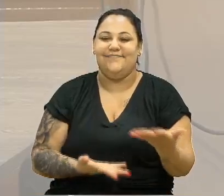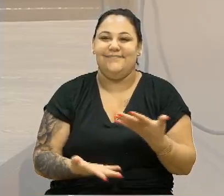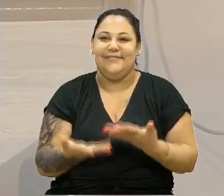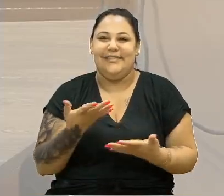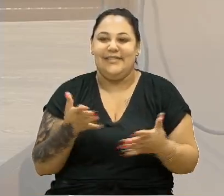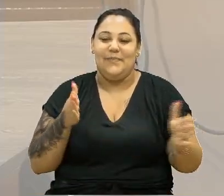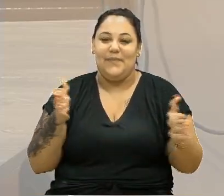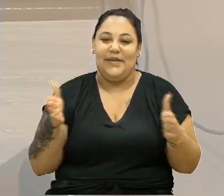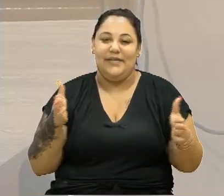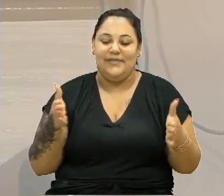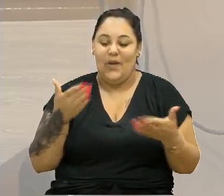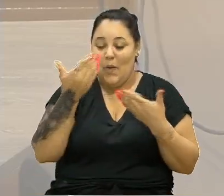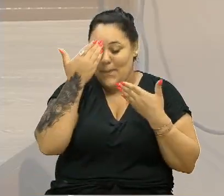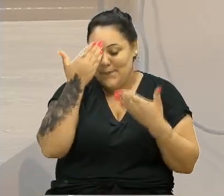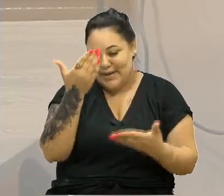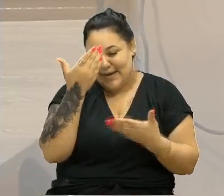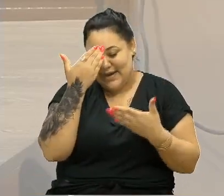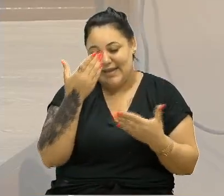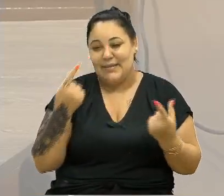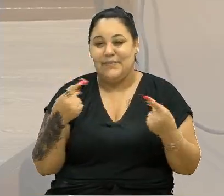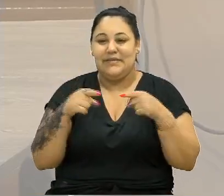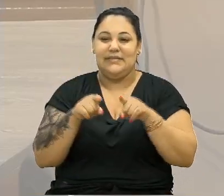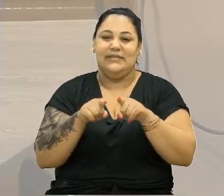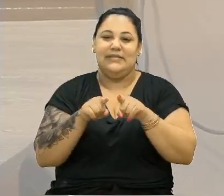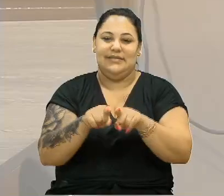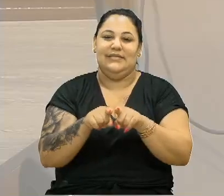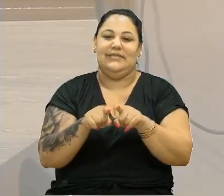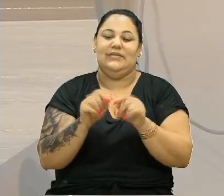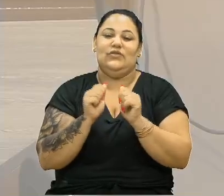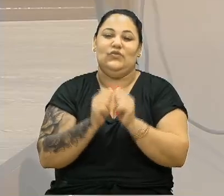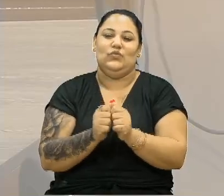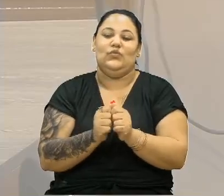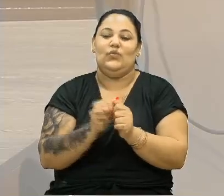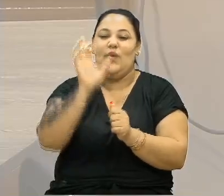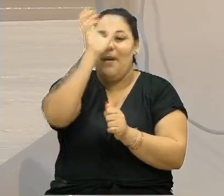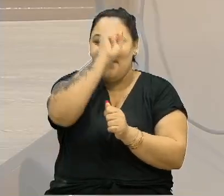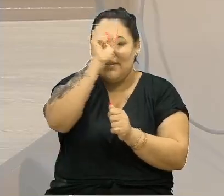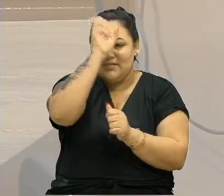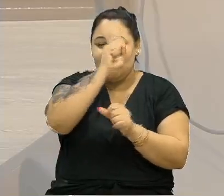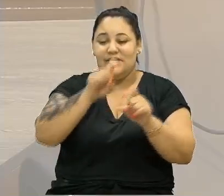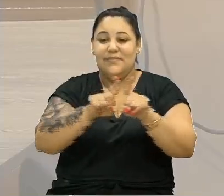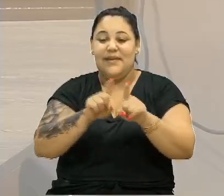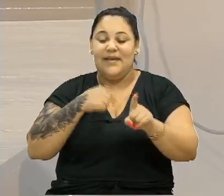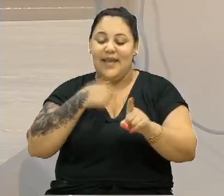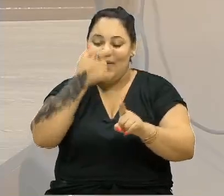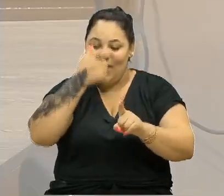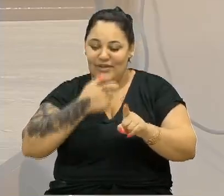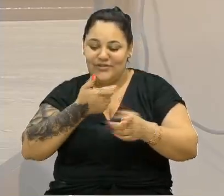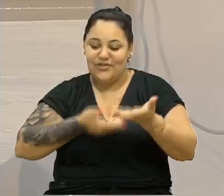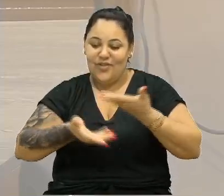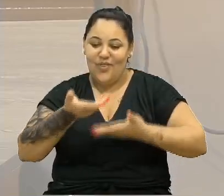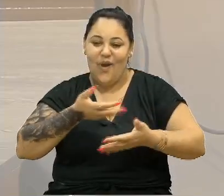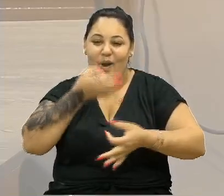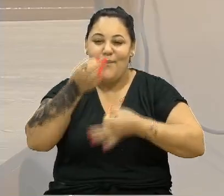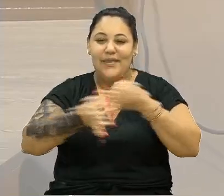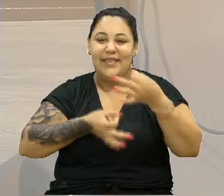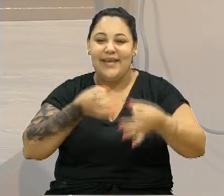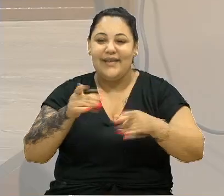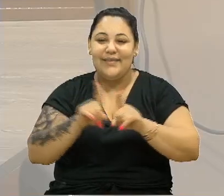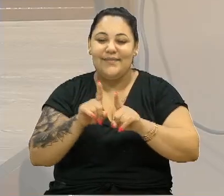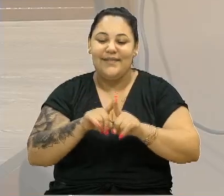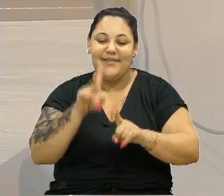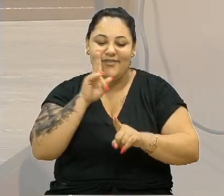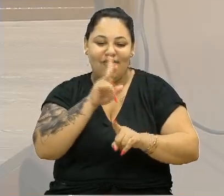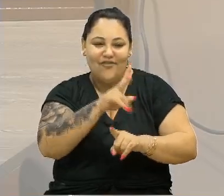mandato. Obrigada pela parceria, obrigada pelo aprendizado. Acho que a gente troca bastante ideias e ver o senhor aqui